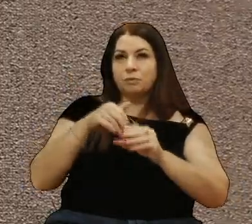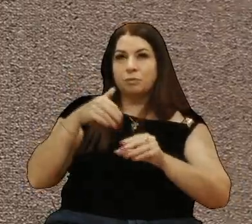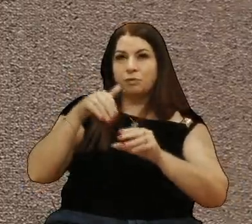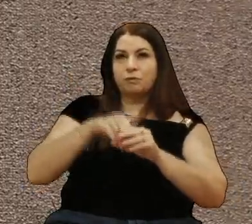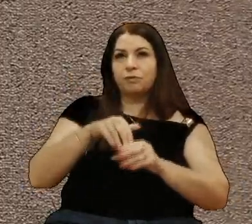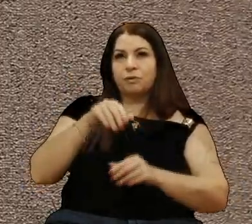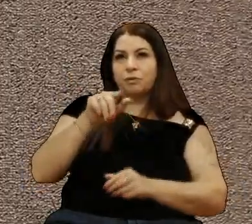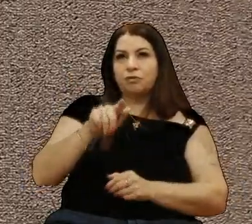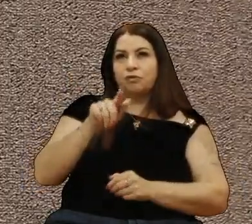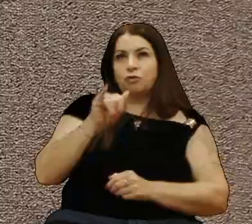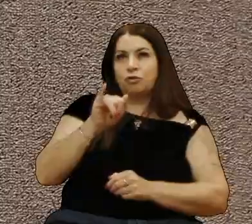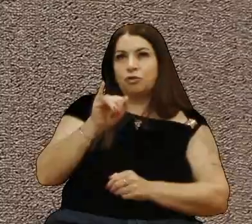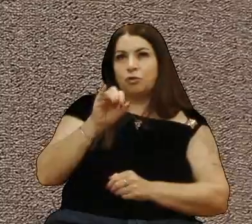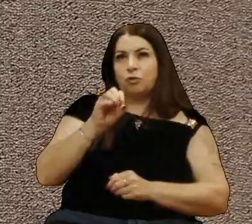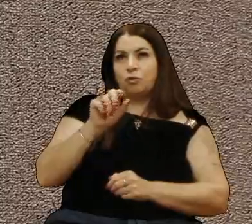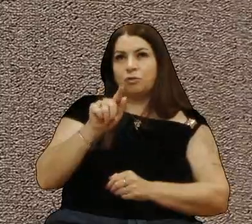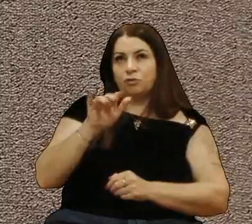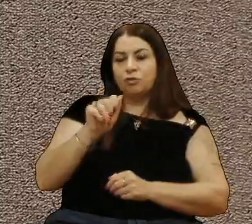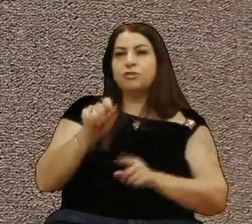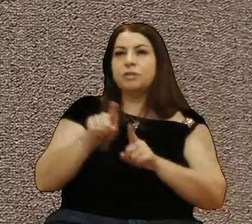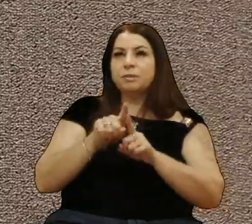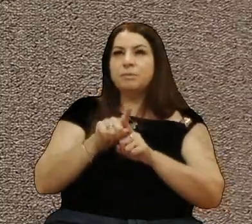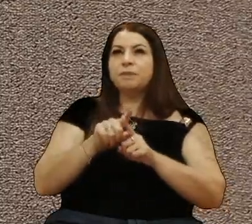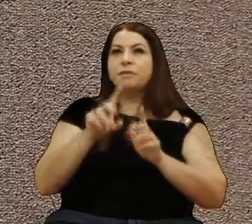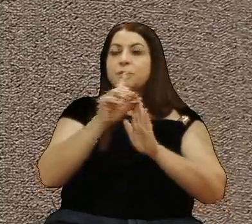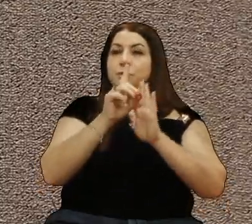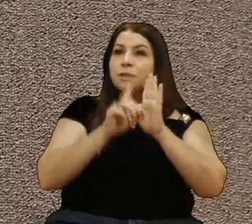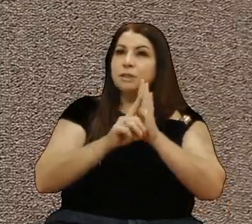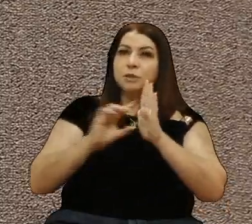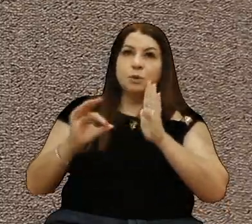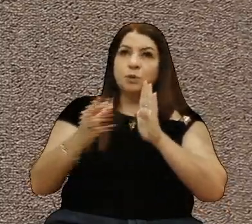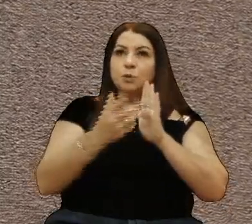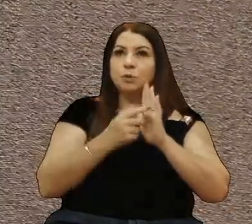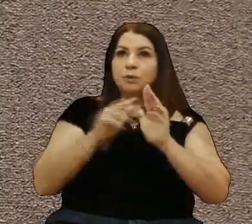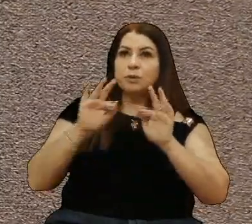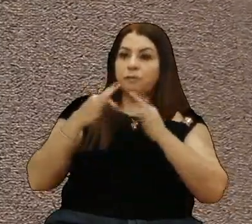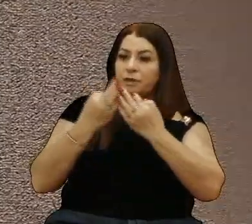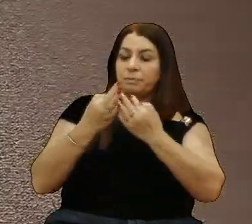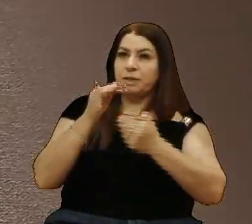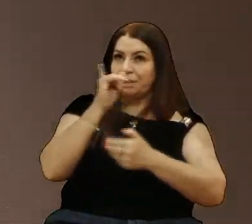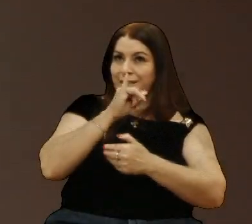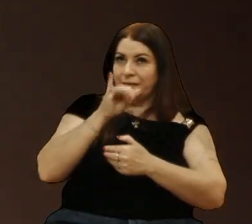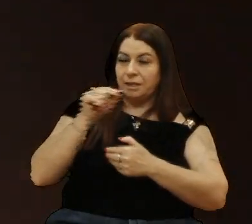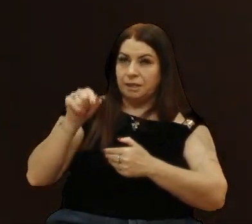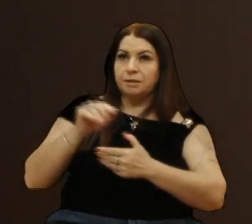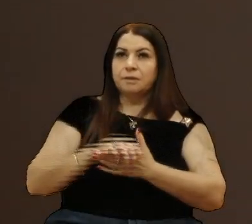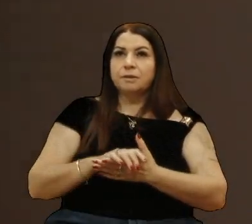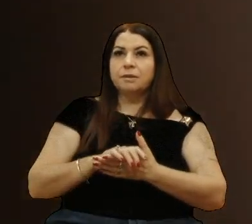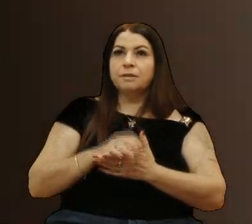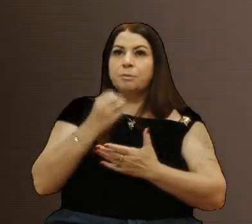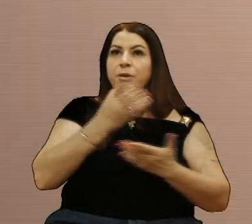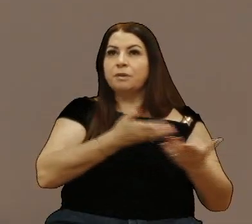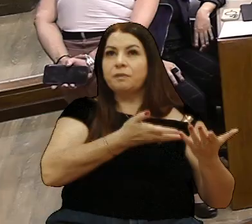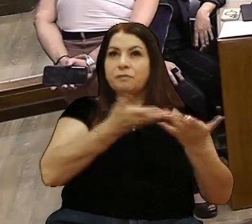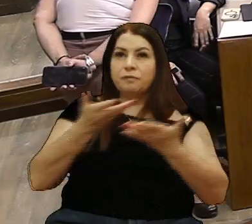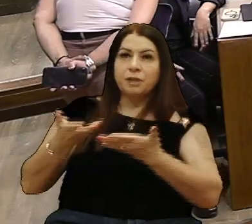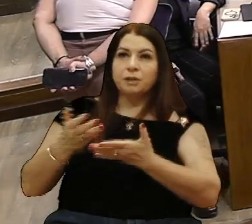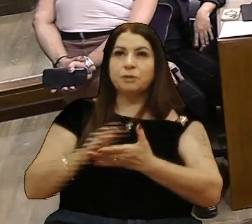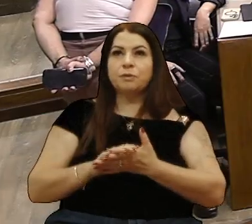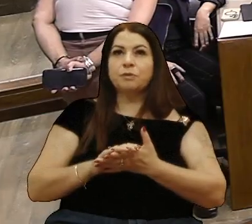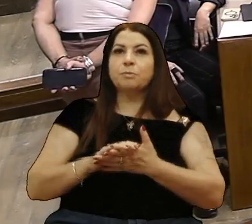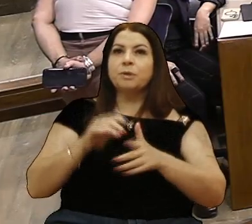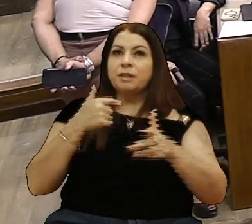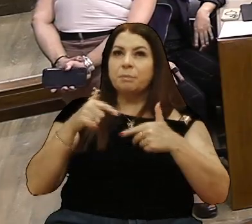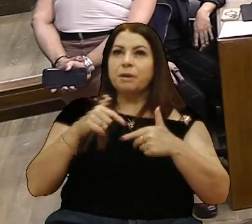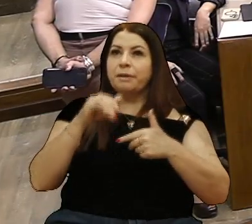Giorgia Meloni, fez um decreto, dizendo que todos os descendentes de italianos são bem-vindos para